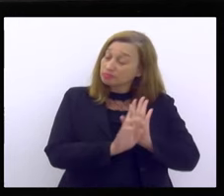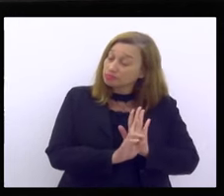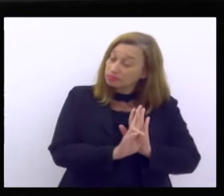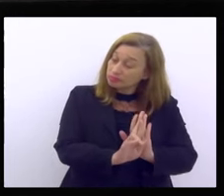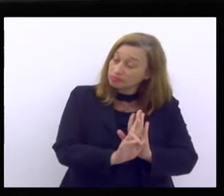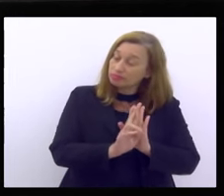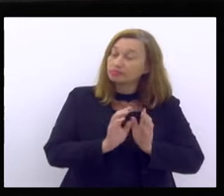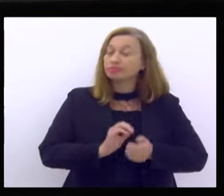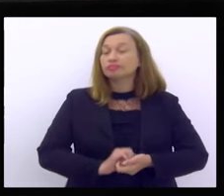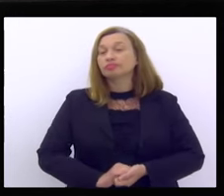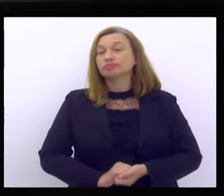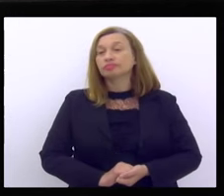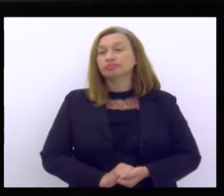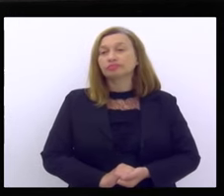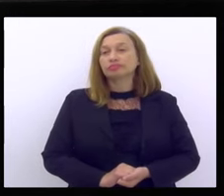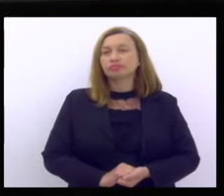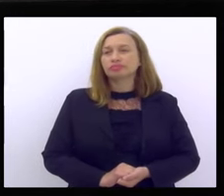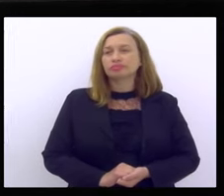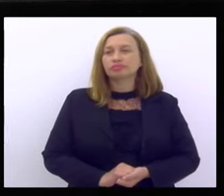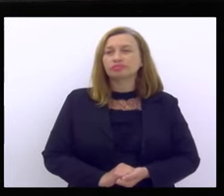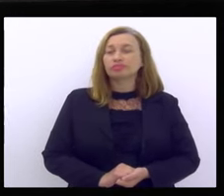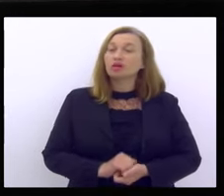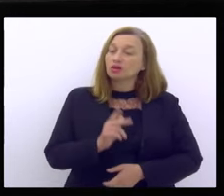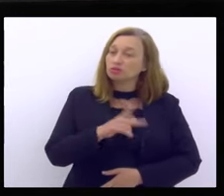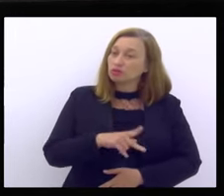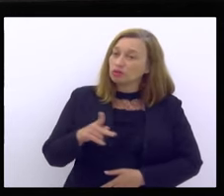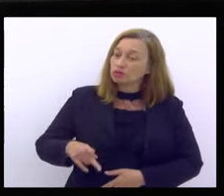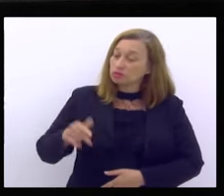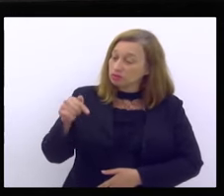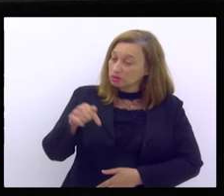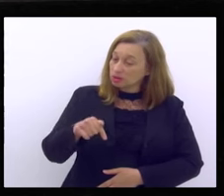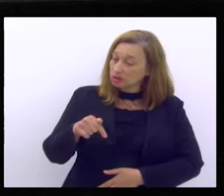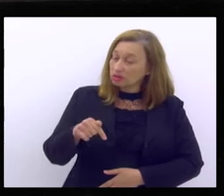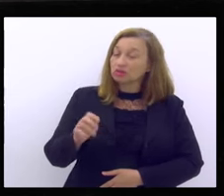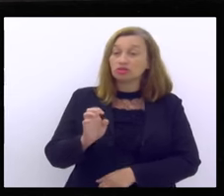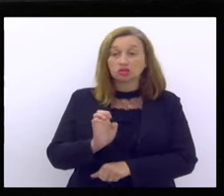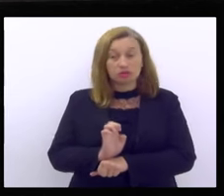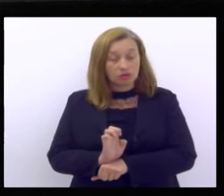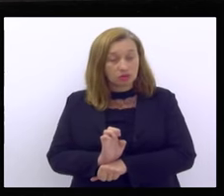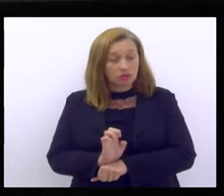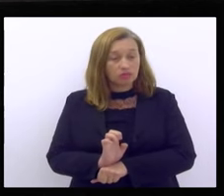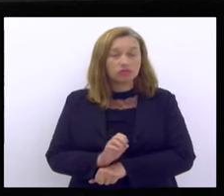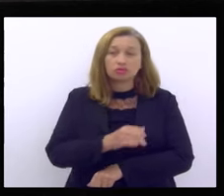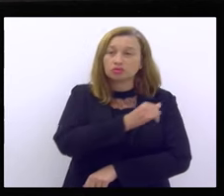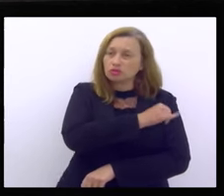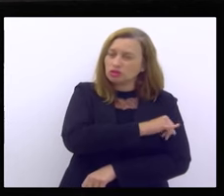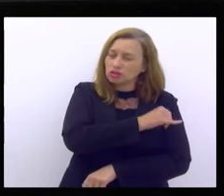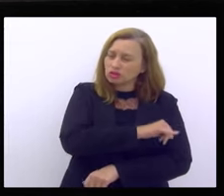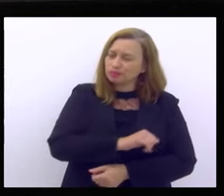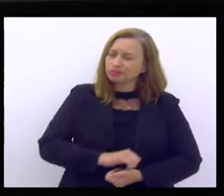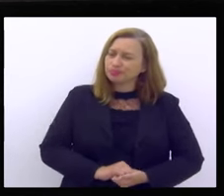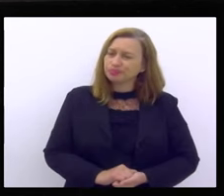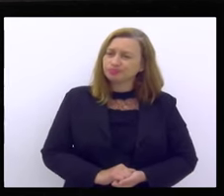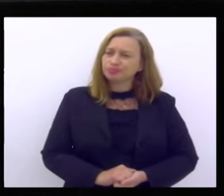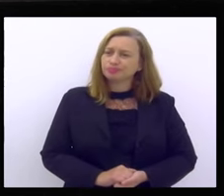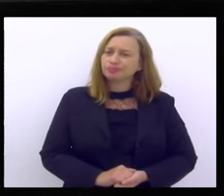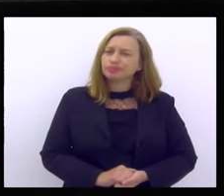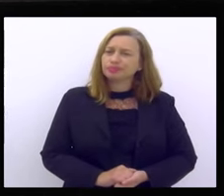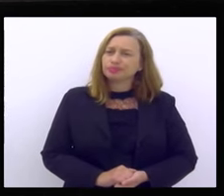representantes dos professores aqui da estaduais do Estado do Rio de Janeiro, daqui do nosso